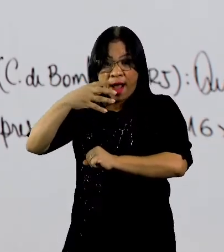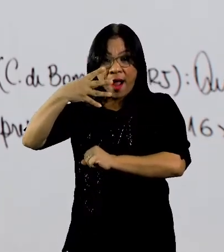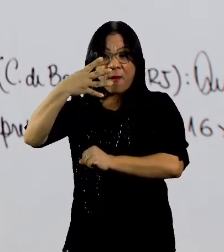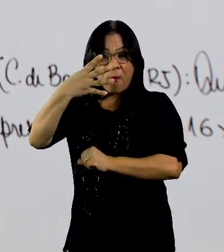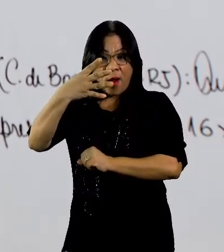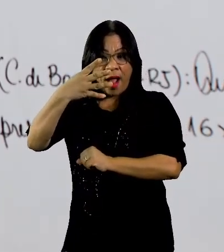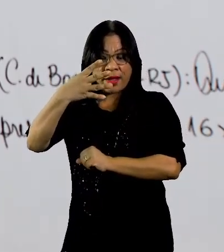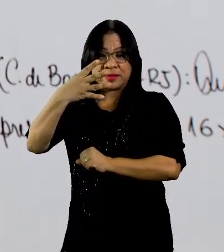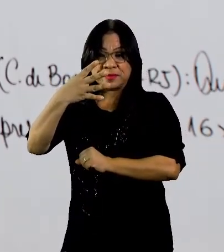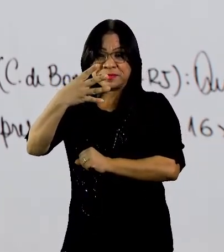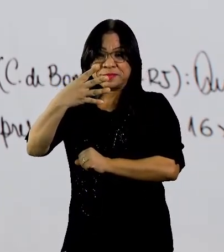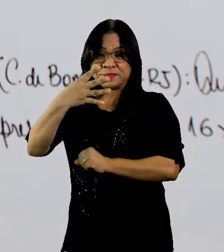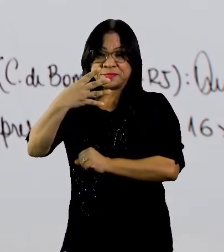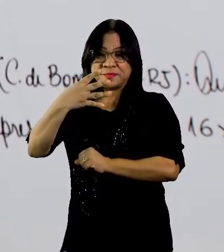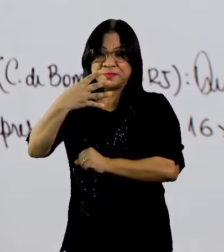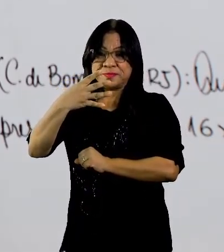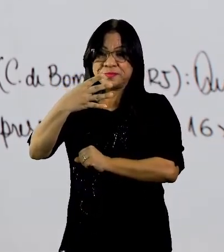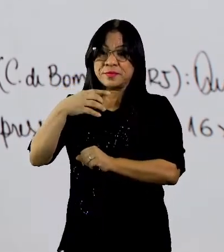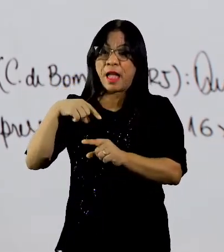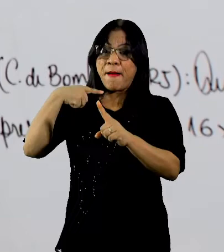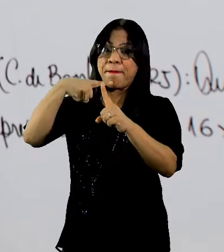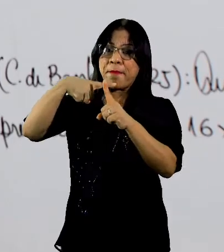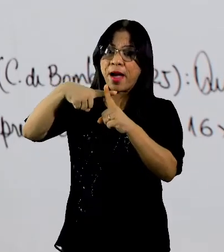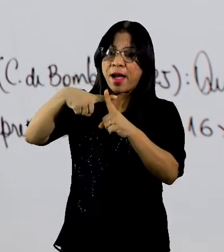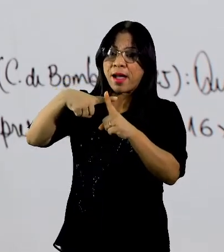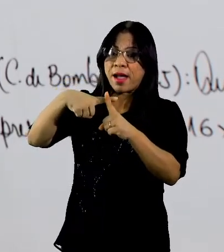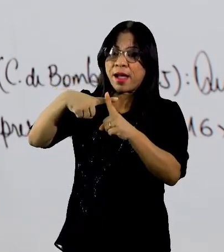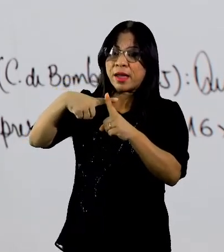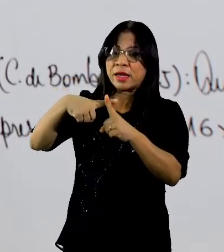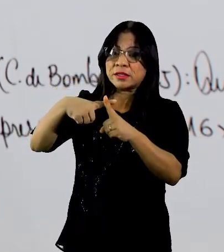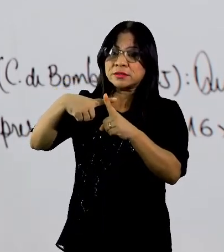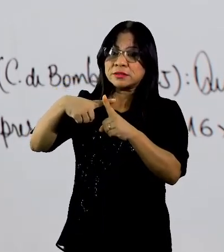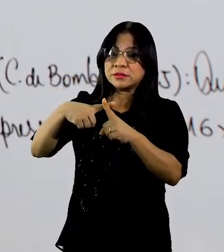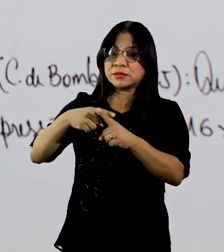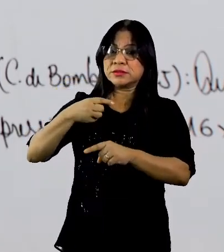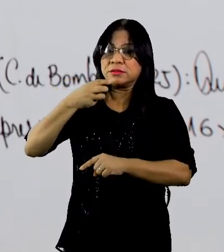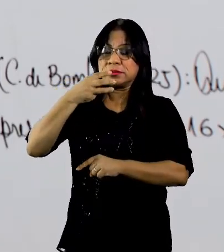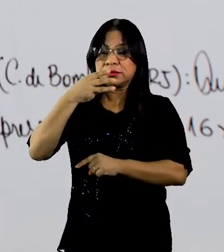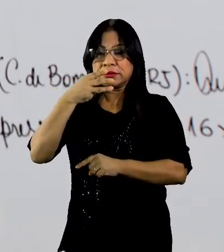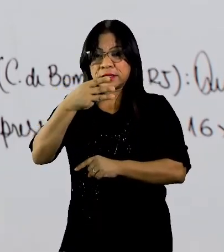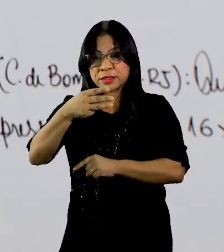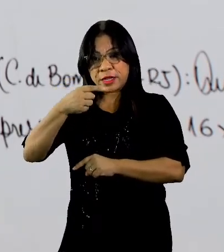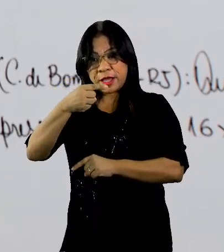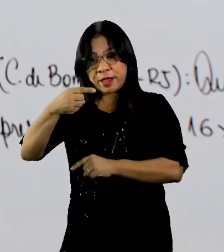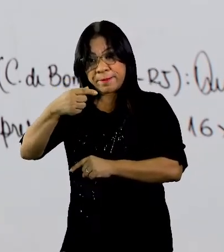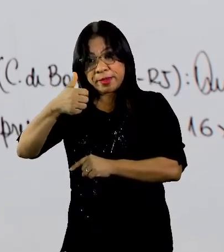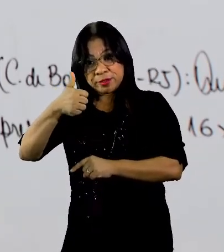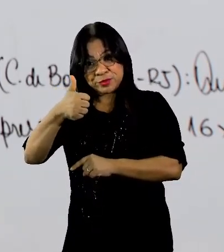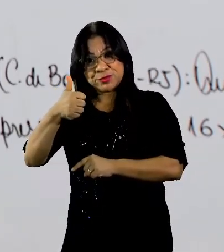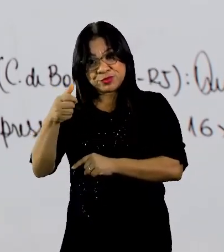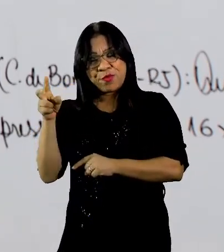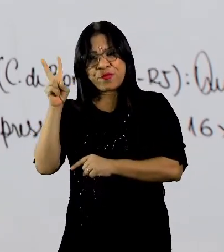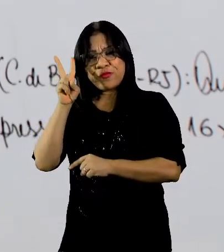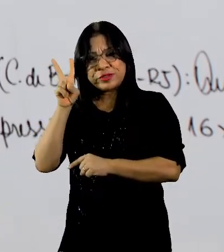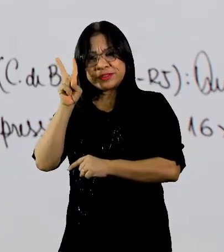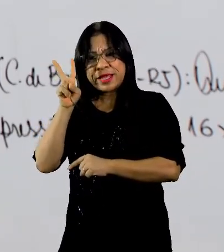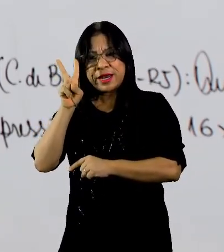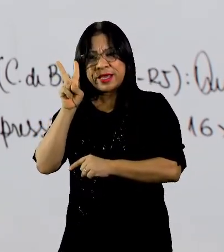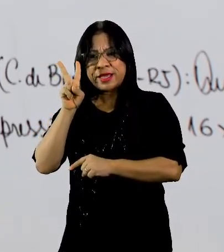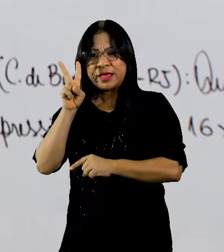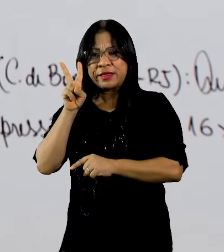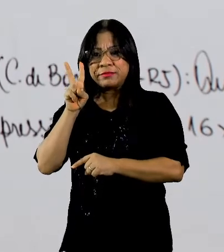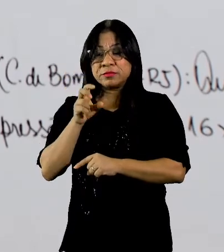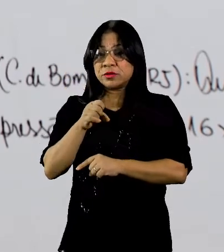evidência, mais 3 menos 1. Vocês lembram que sempre que não aparece